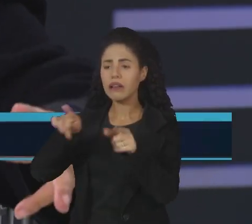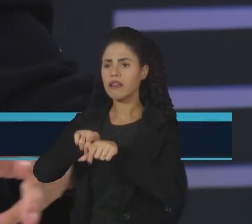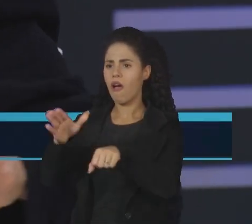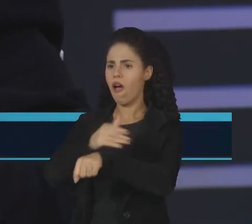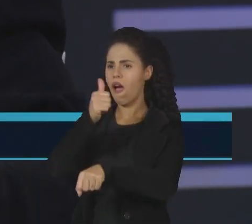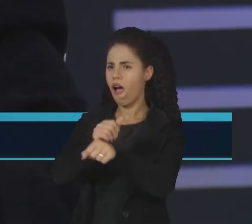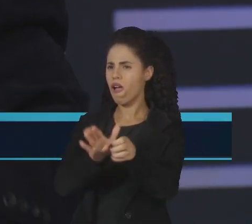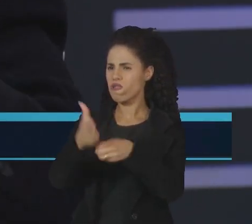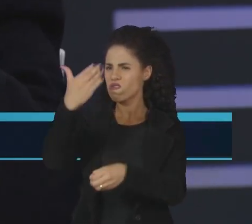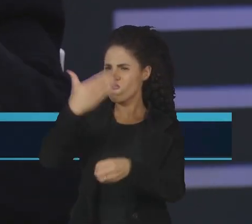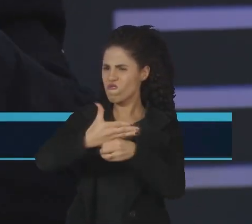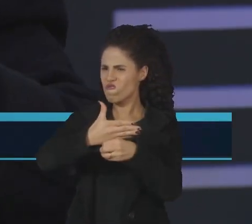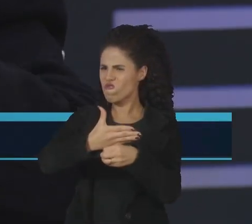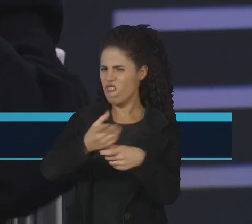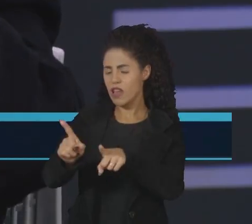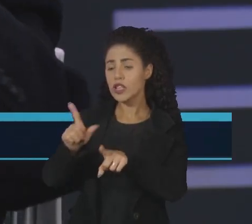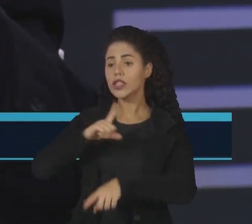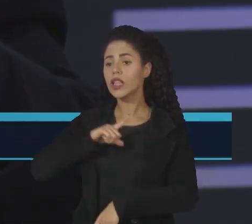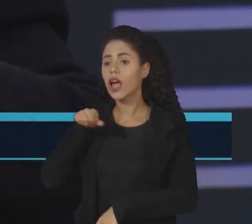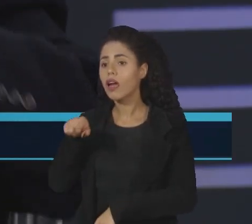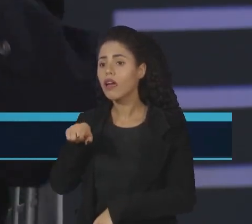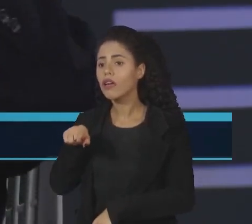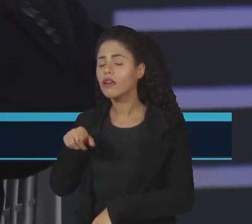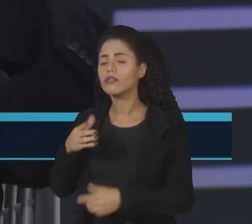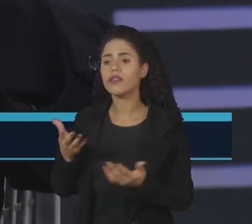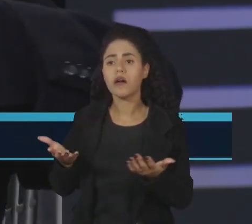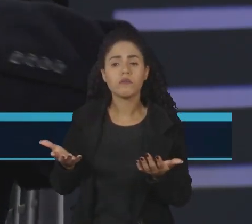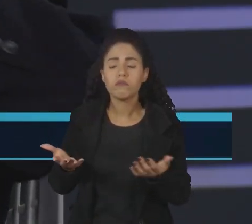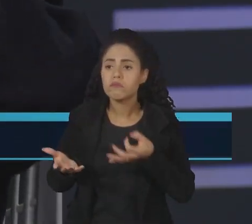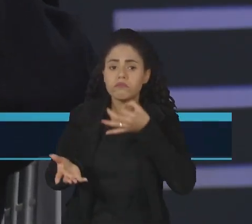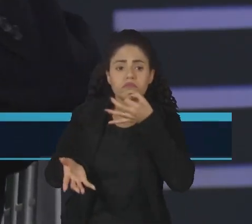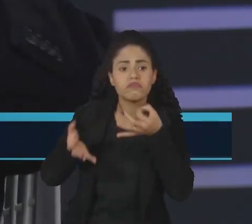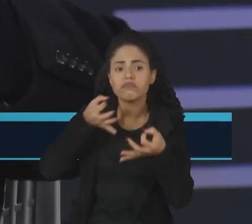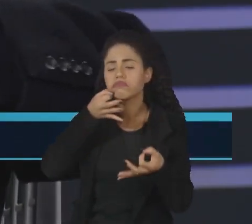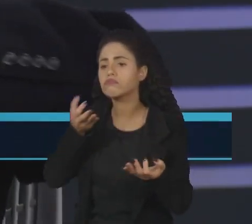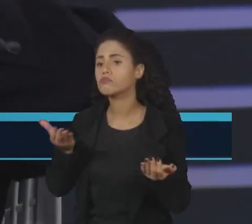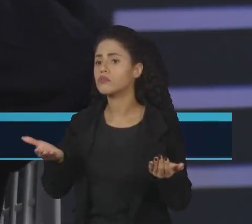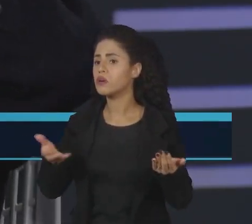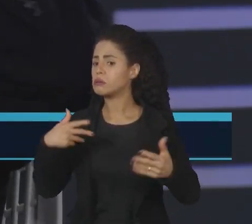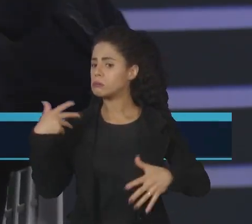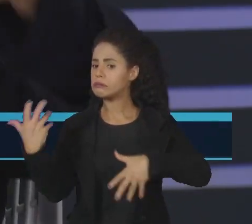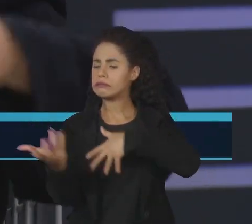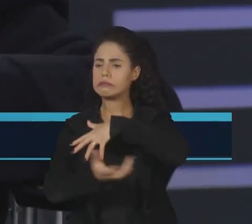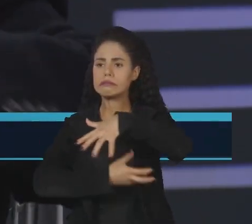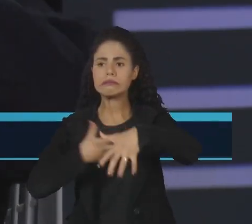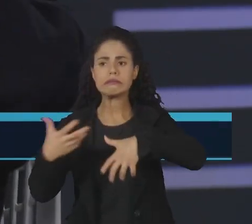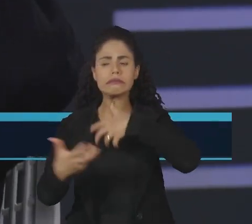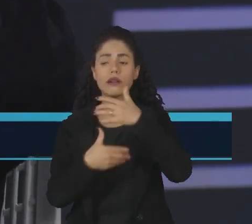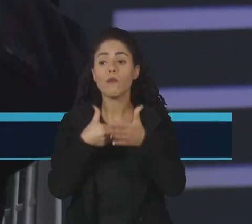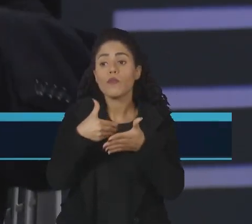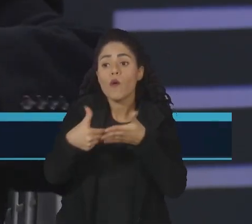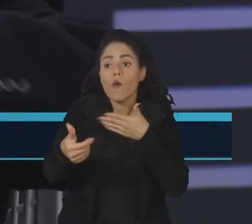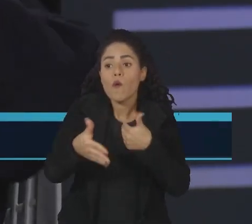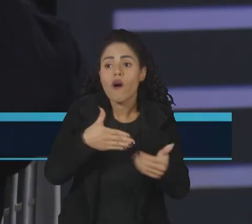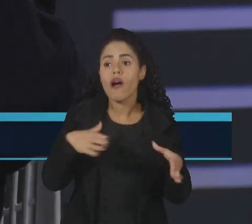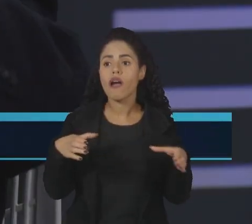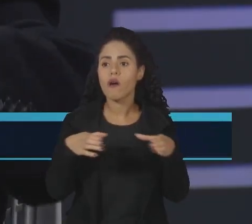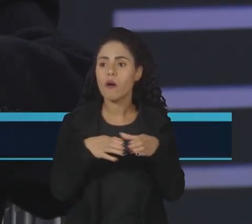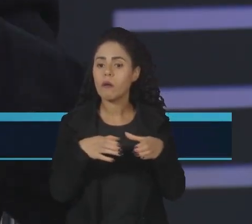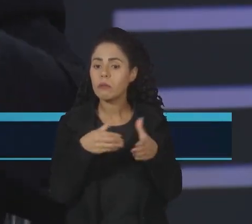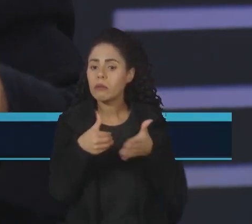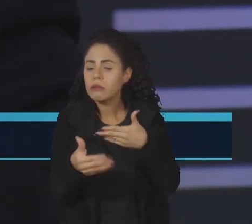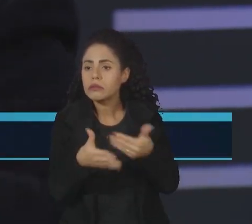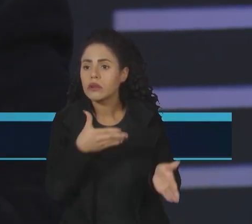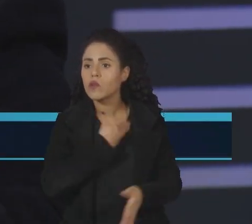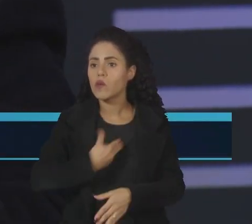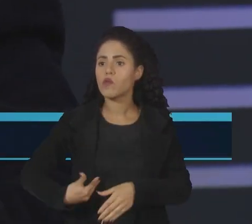fascista nas redes sociais. Veja como as narrativas ficam todas, né? Hoje qualquer grupo que põe em dúvida qualquer coisa no